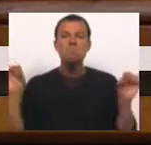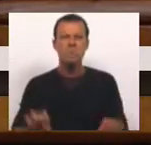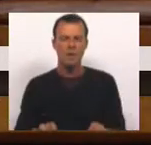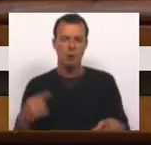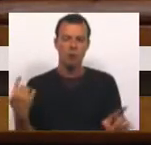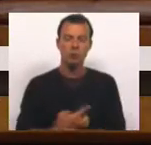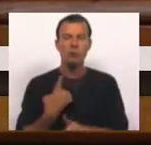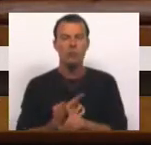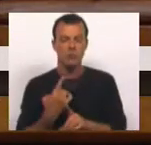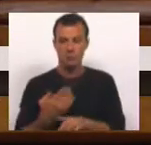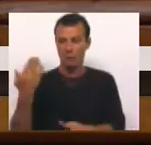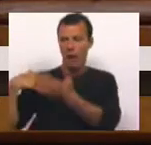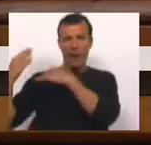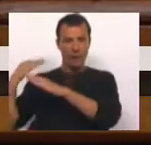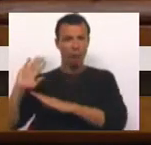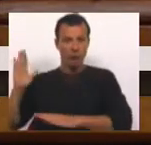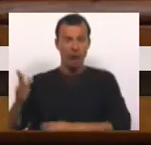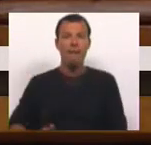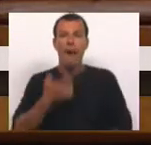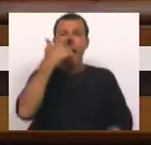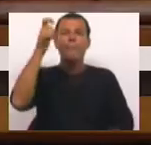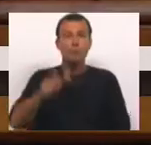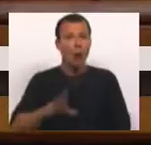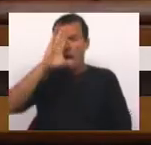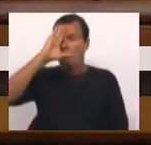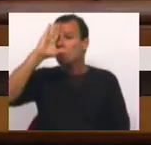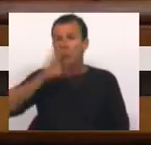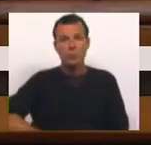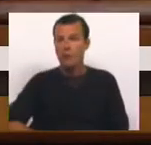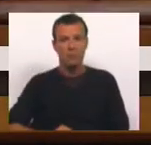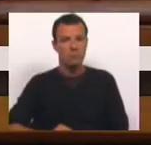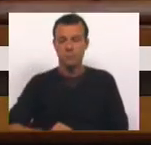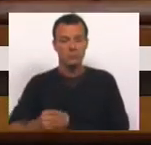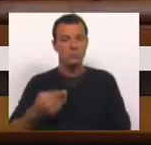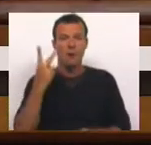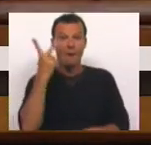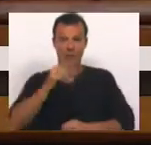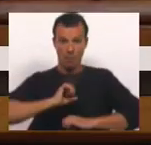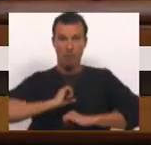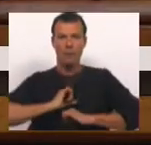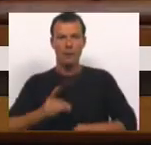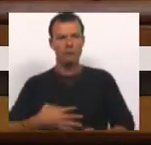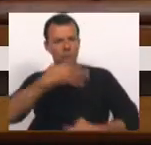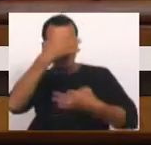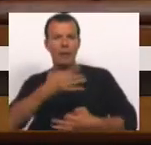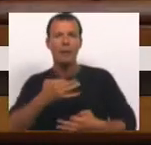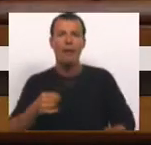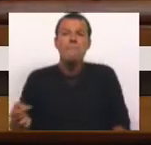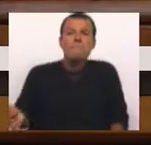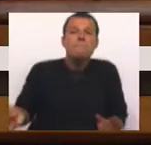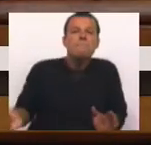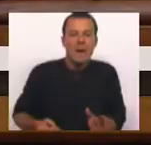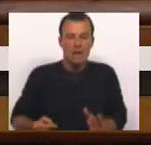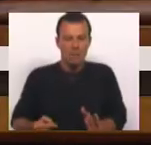que já sofre há alguns anos, em que a pessoa já não reconhece na sua própria vida a dignidade mínima na